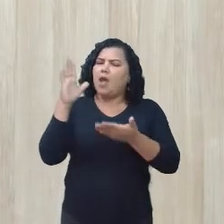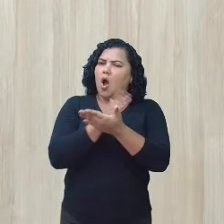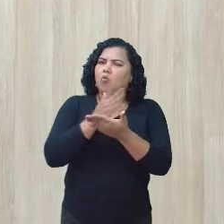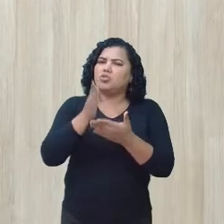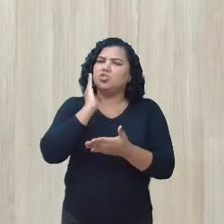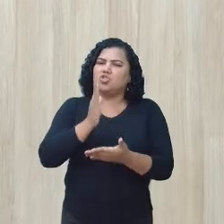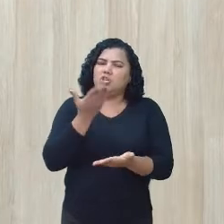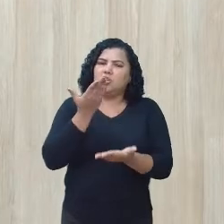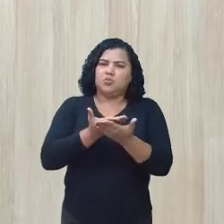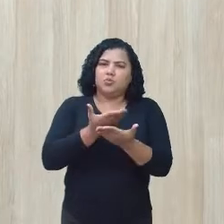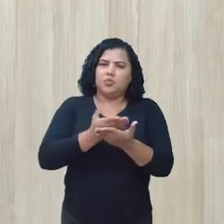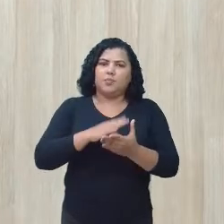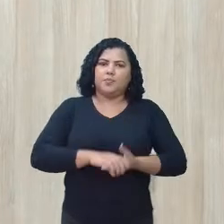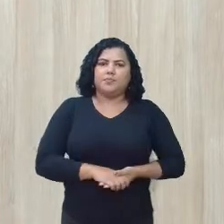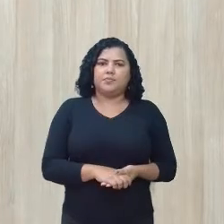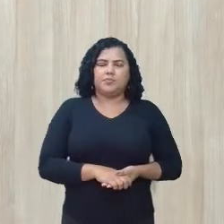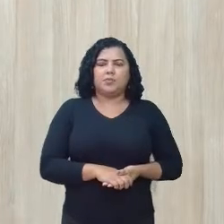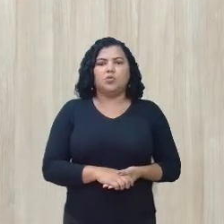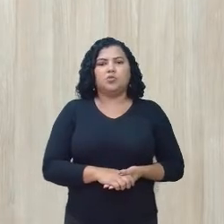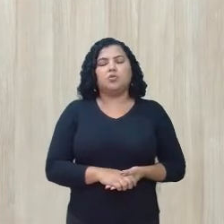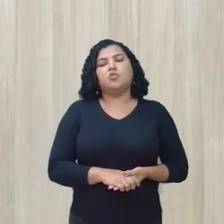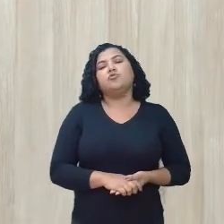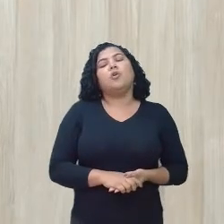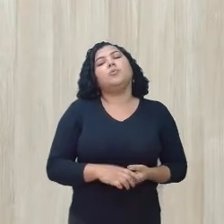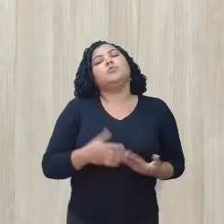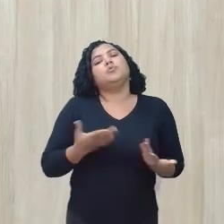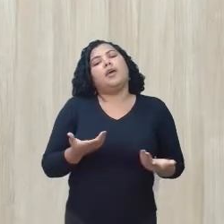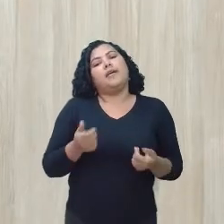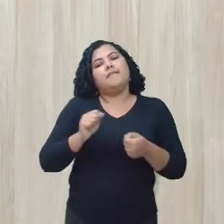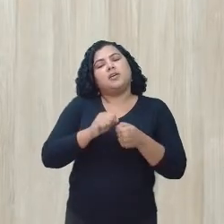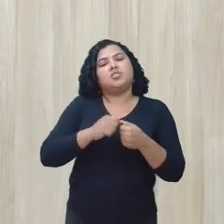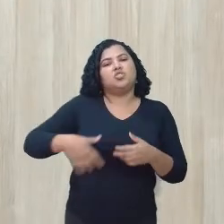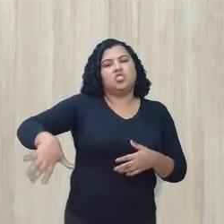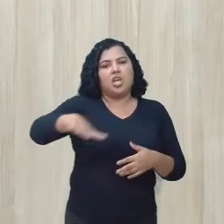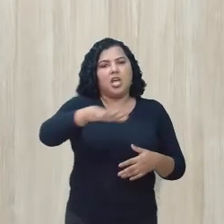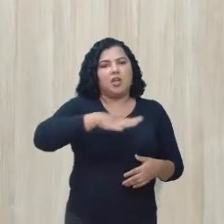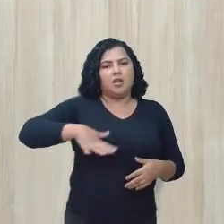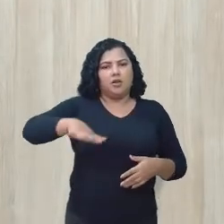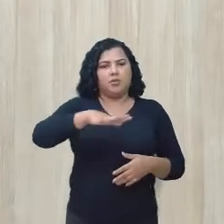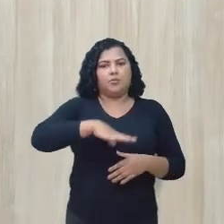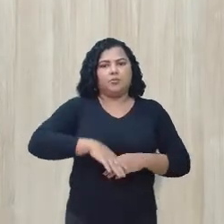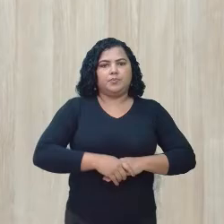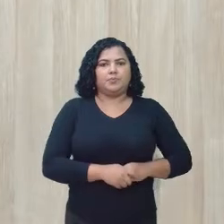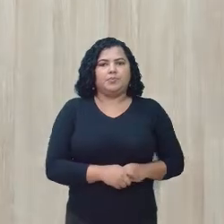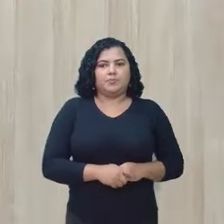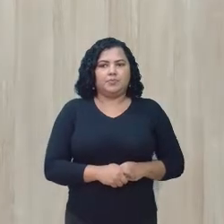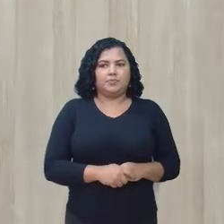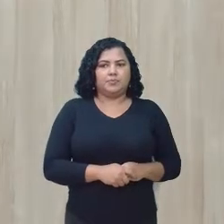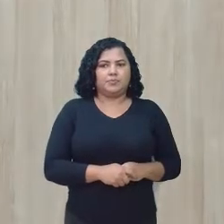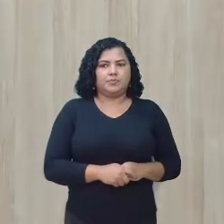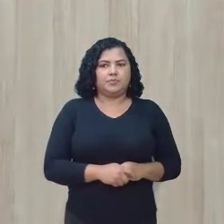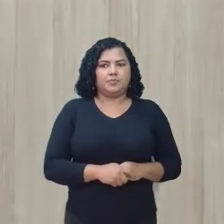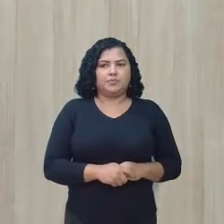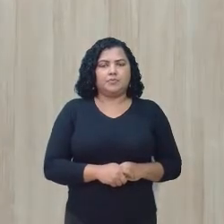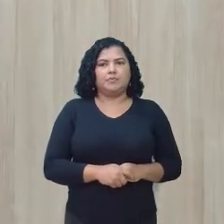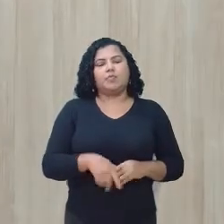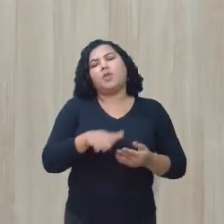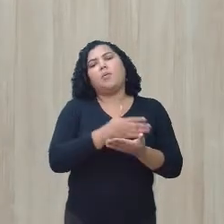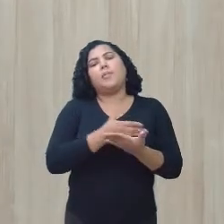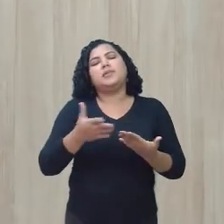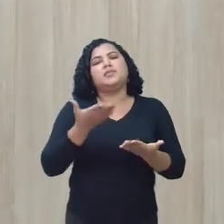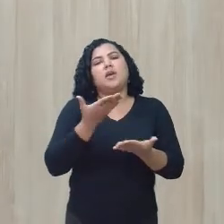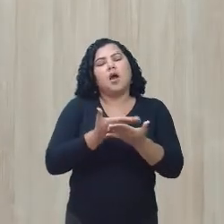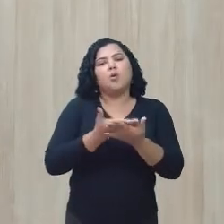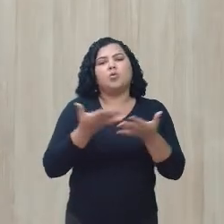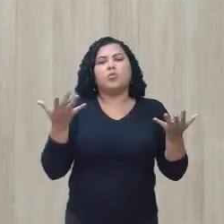que a gente já viu. Então, a gente vai fazer esse aparato geral do gênero, tá certo? Então, vamos lá. Para começar a nossa aula